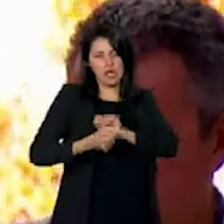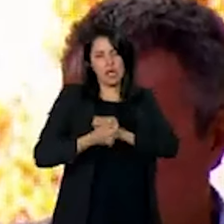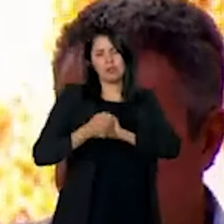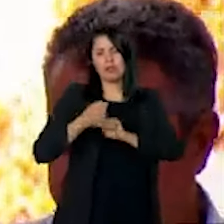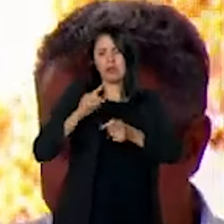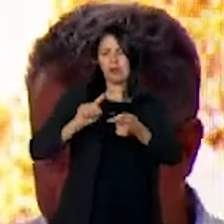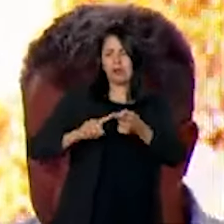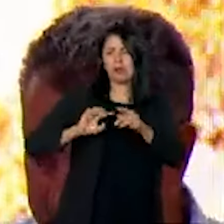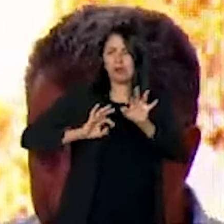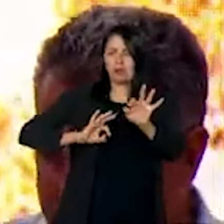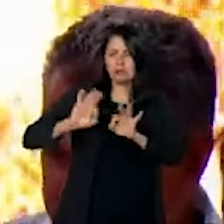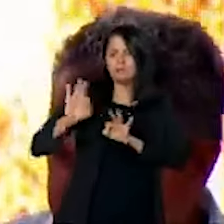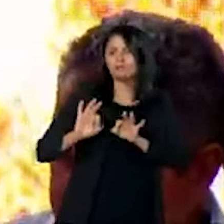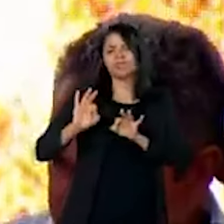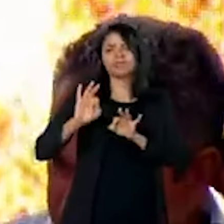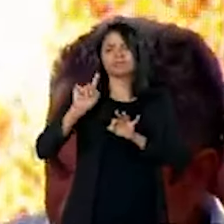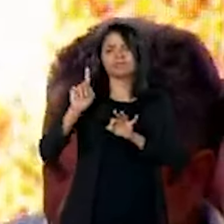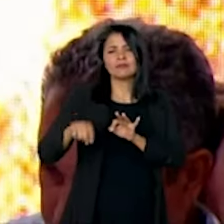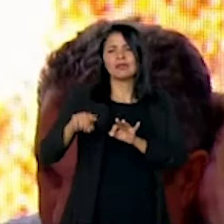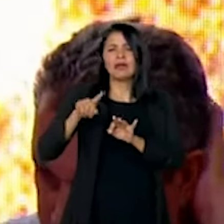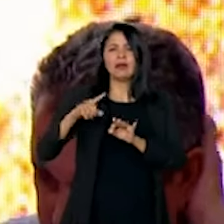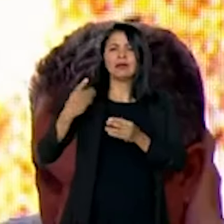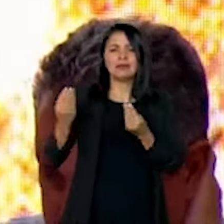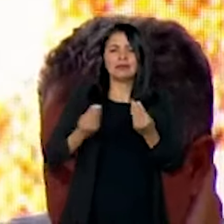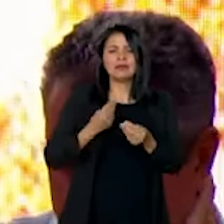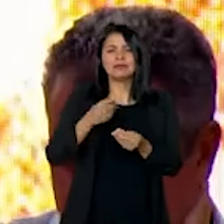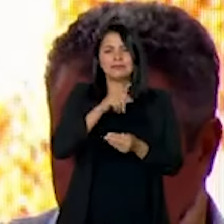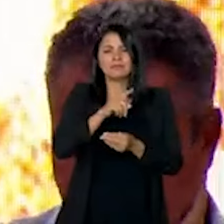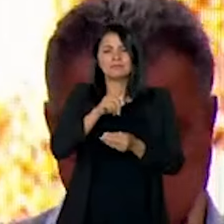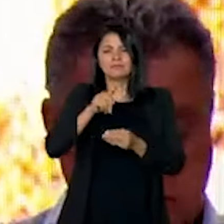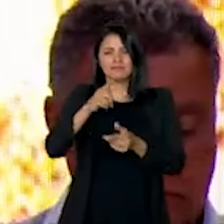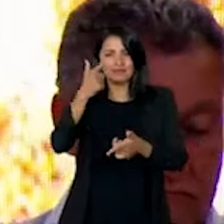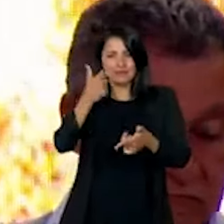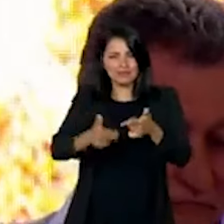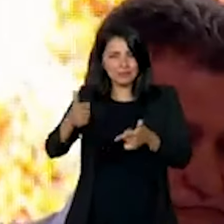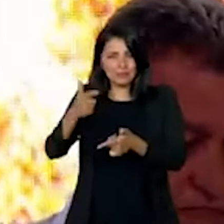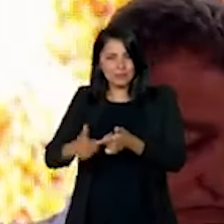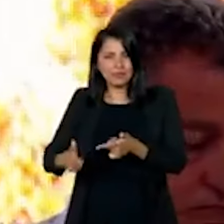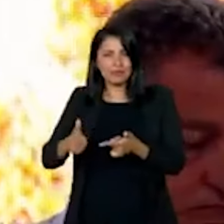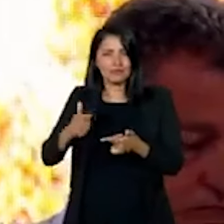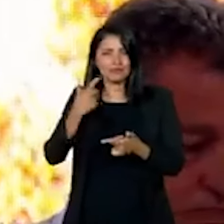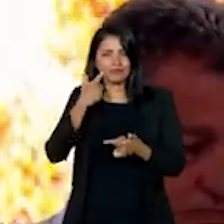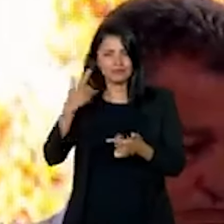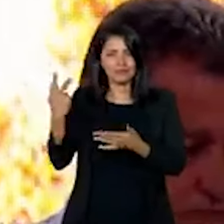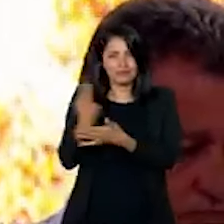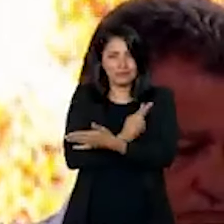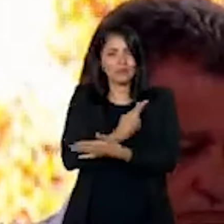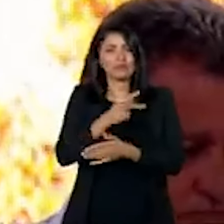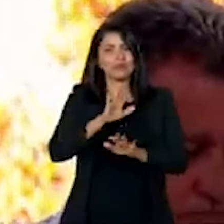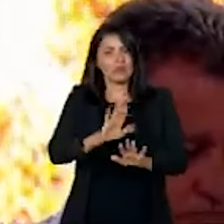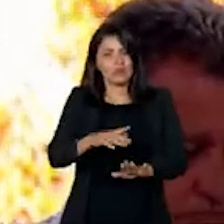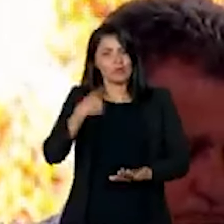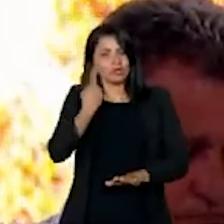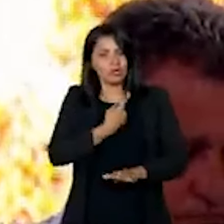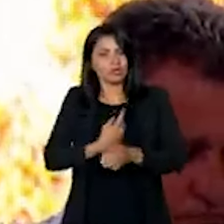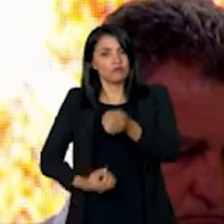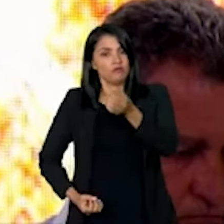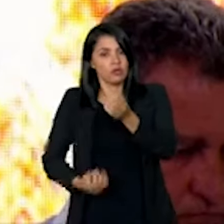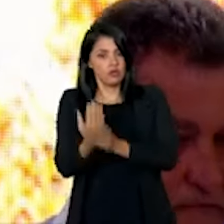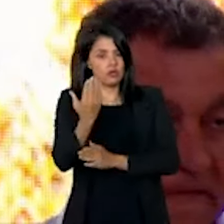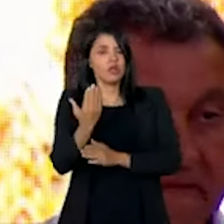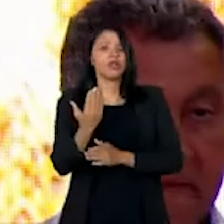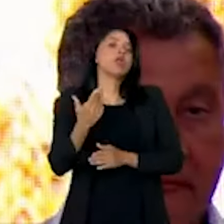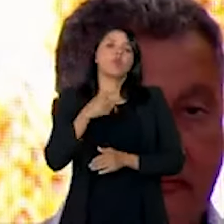e preparação para o enfrentamento desses fenômenos. Para isso, vamos estabelecer uma